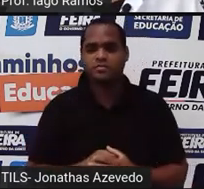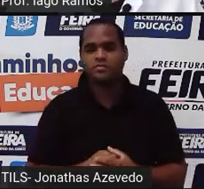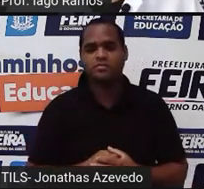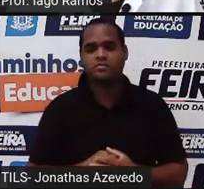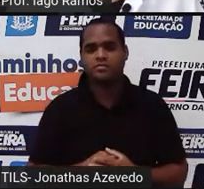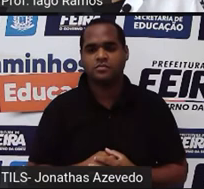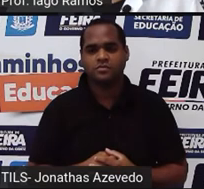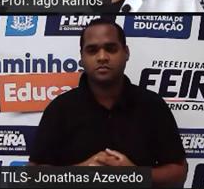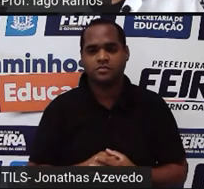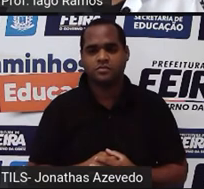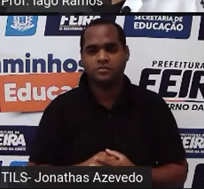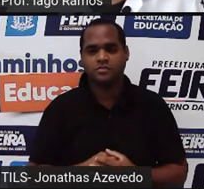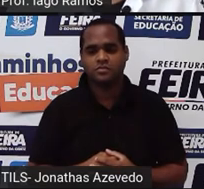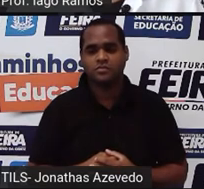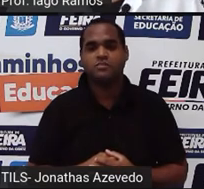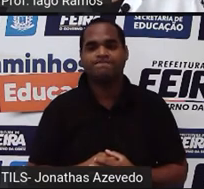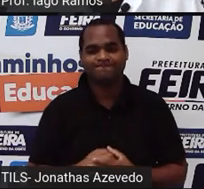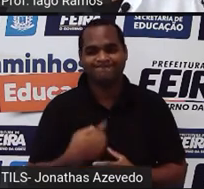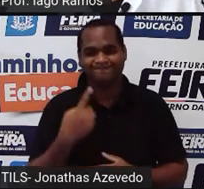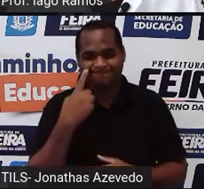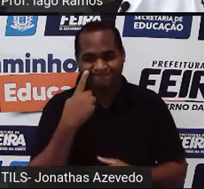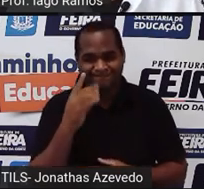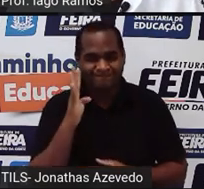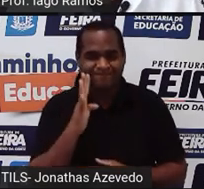Olha só que bacana.